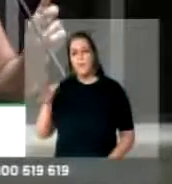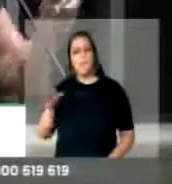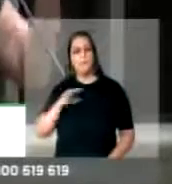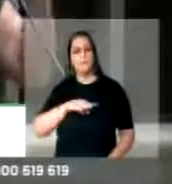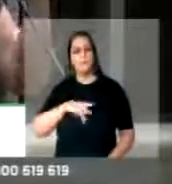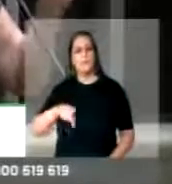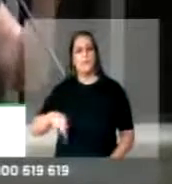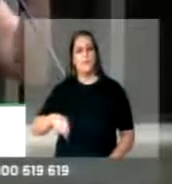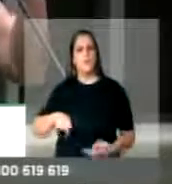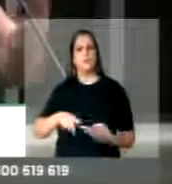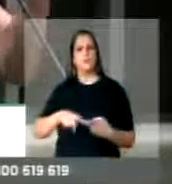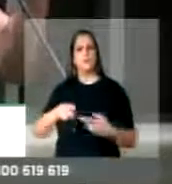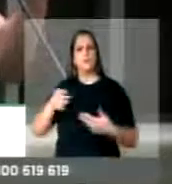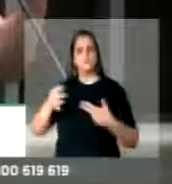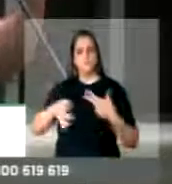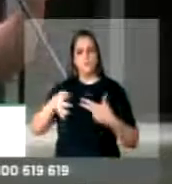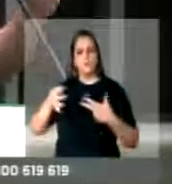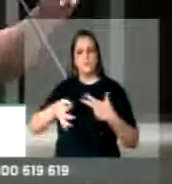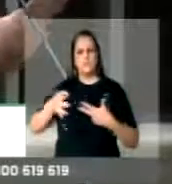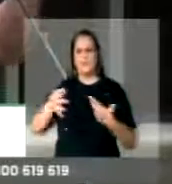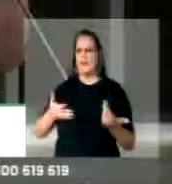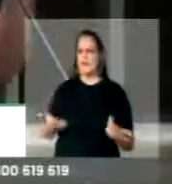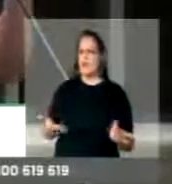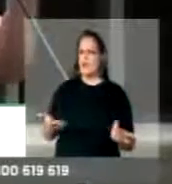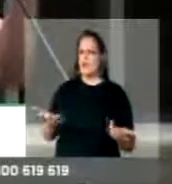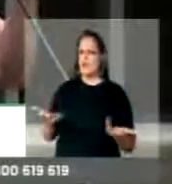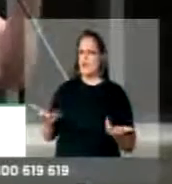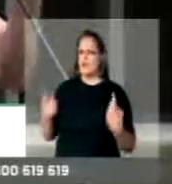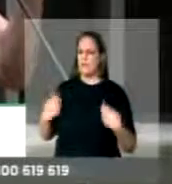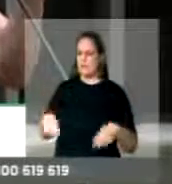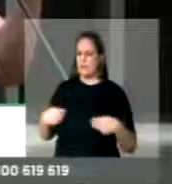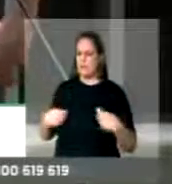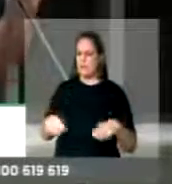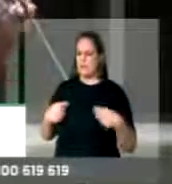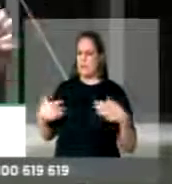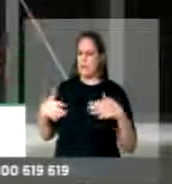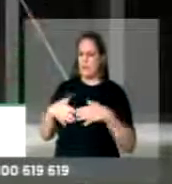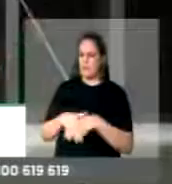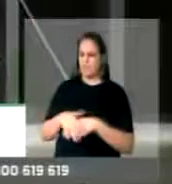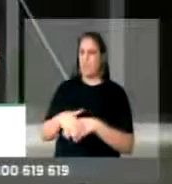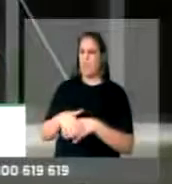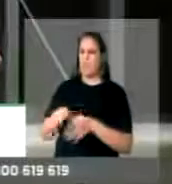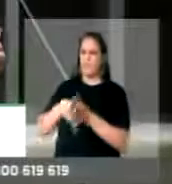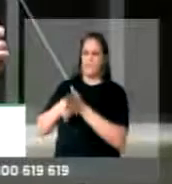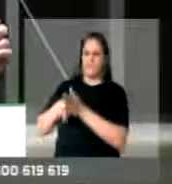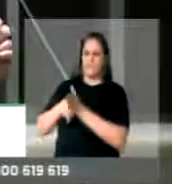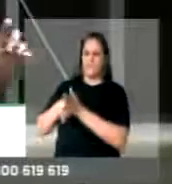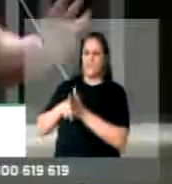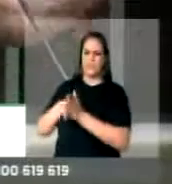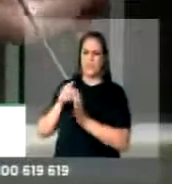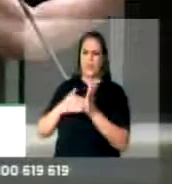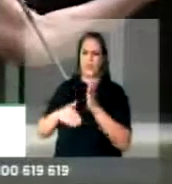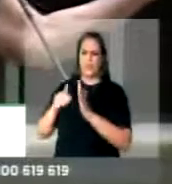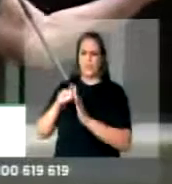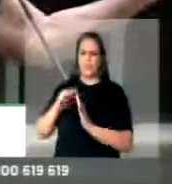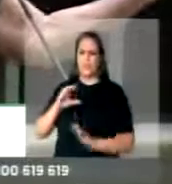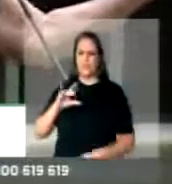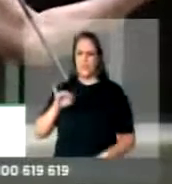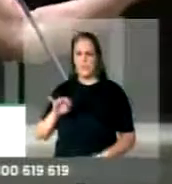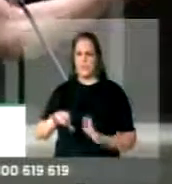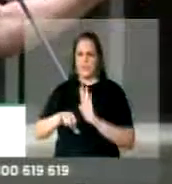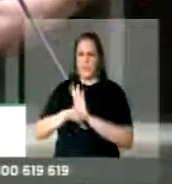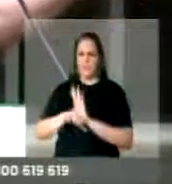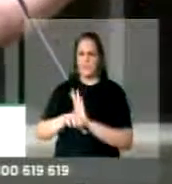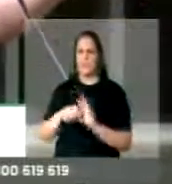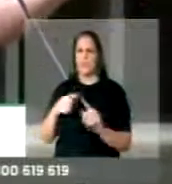Judiciário também se submetam às investigações e aos processos de crime de responsabilidade são contra